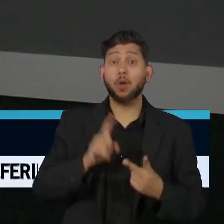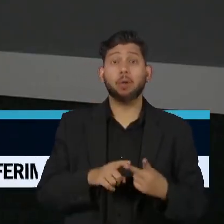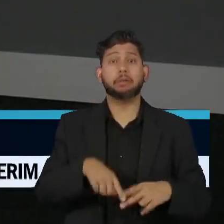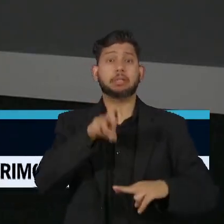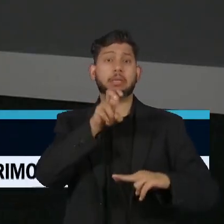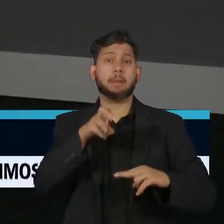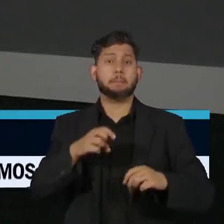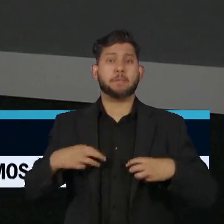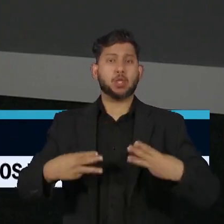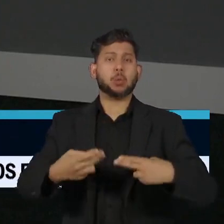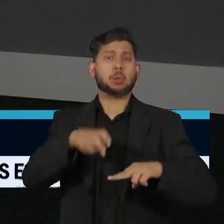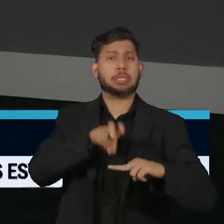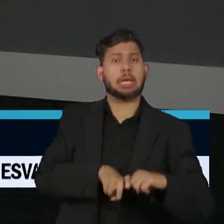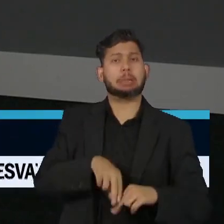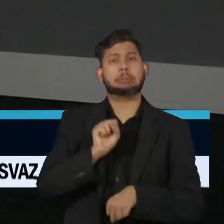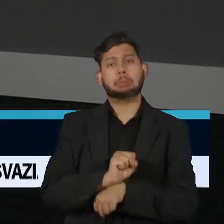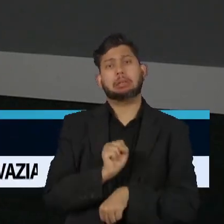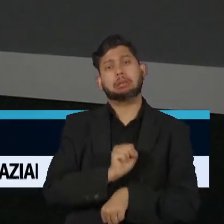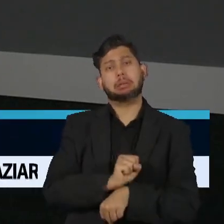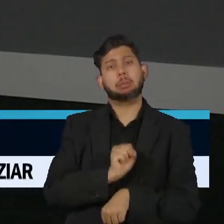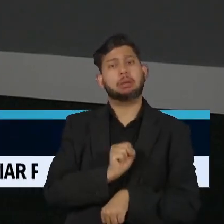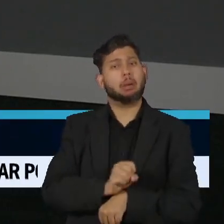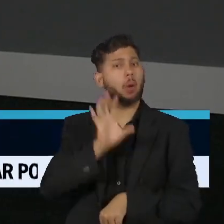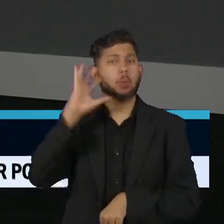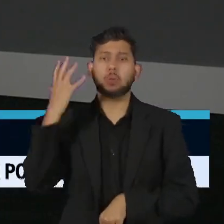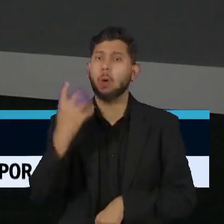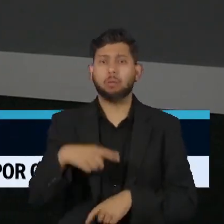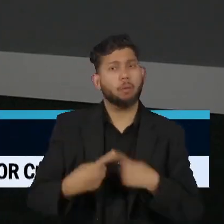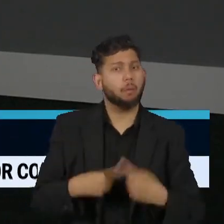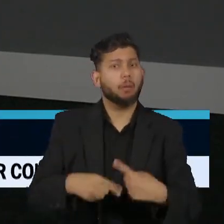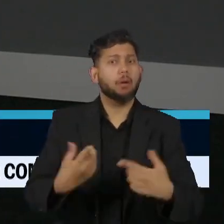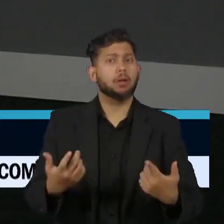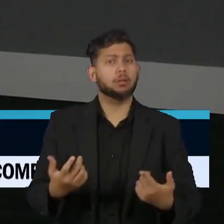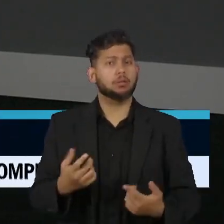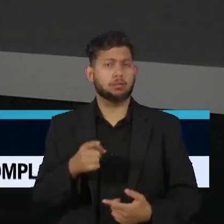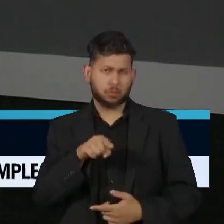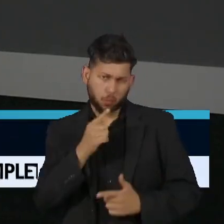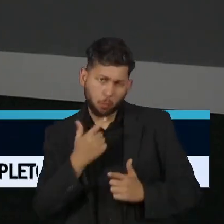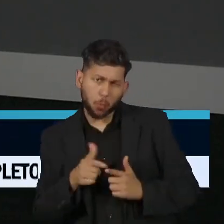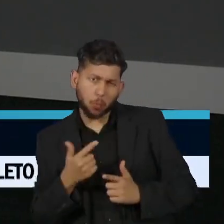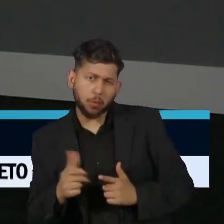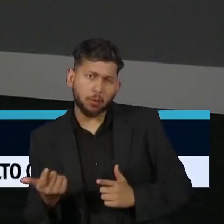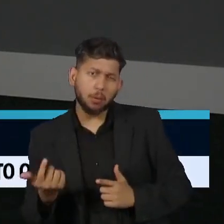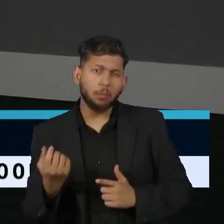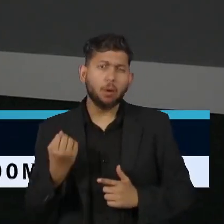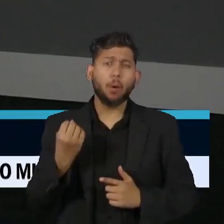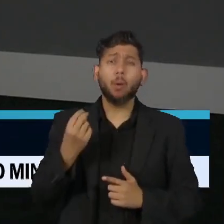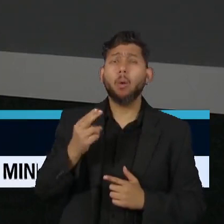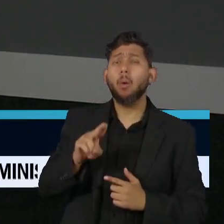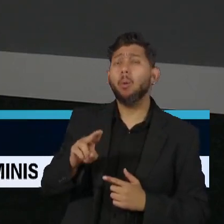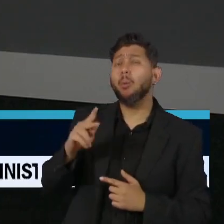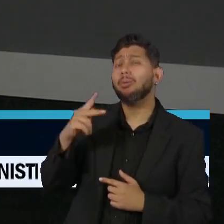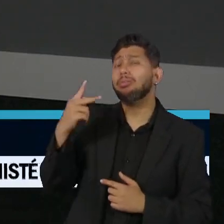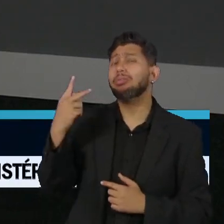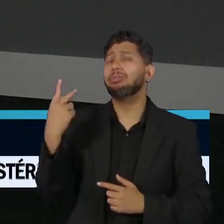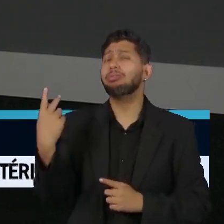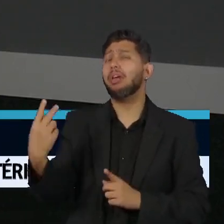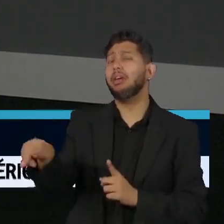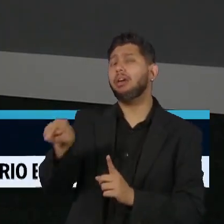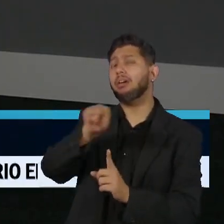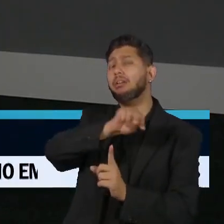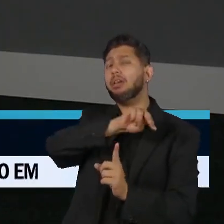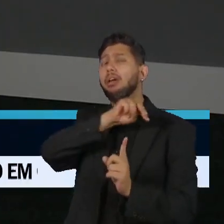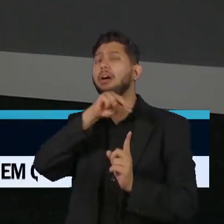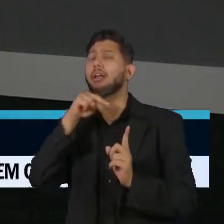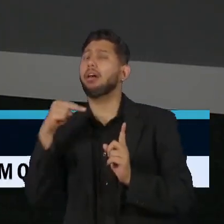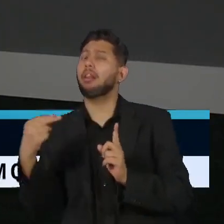de ministros. Isso seria determinante ou seriam versões para o que de fato pode